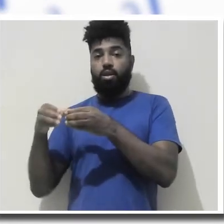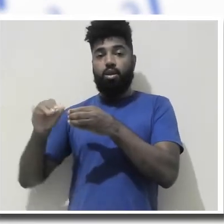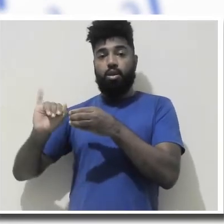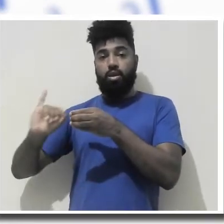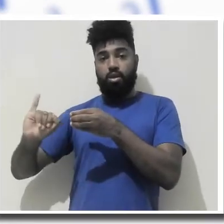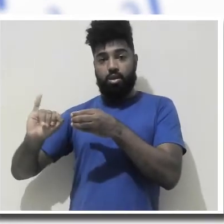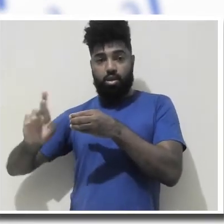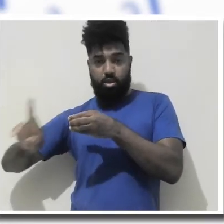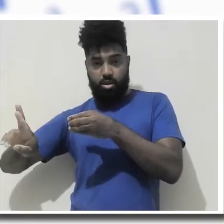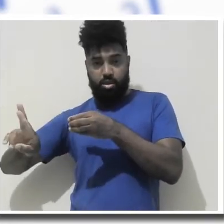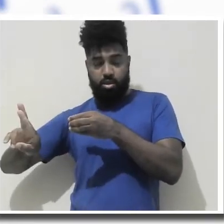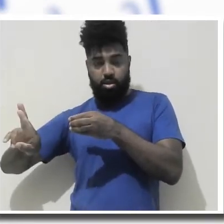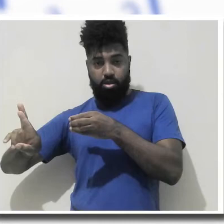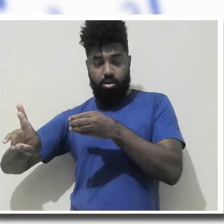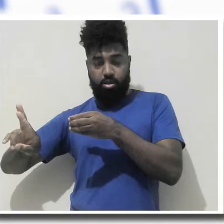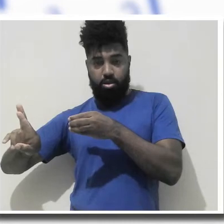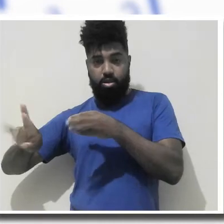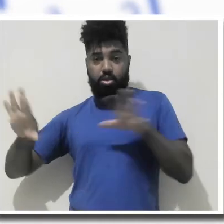conjunto dos